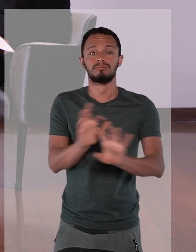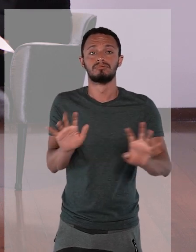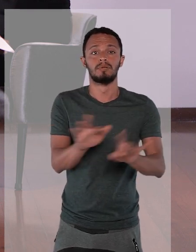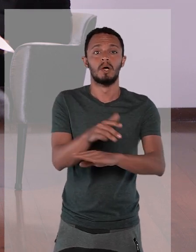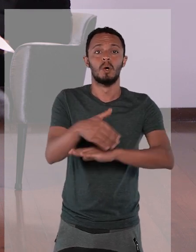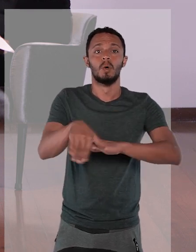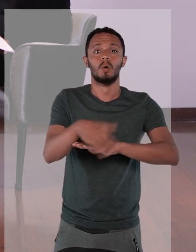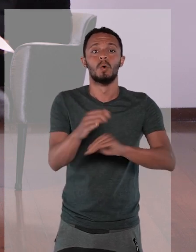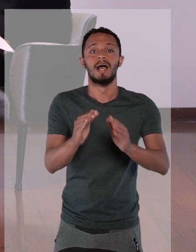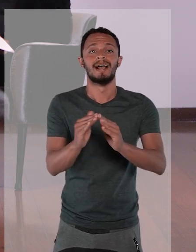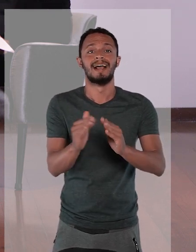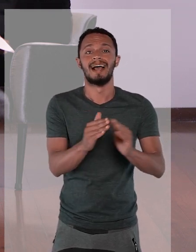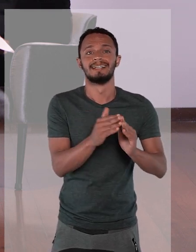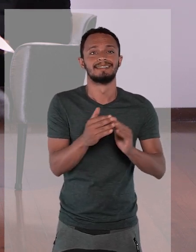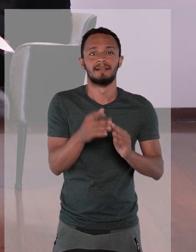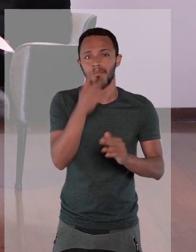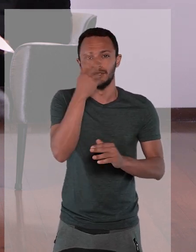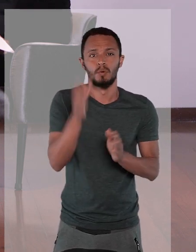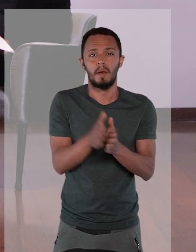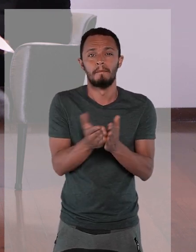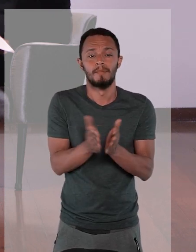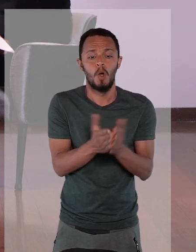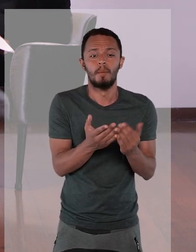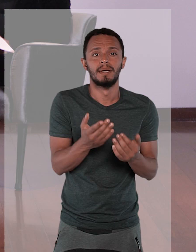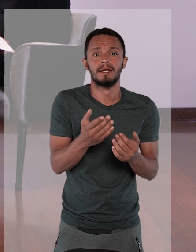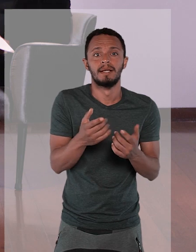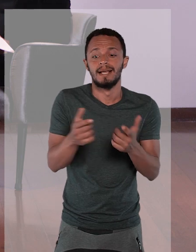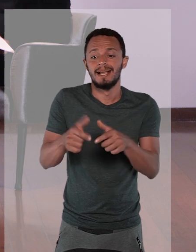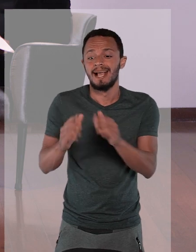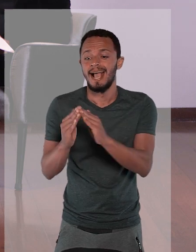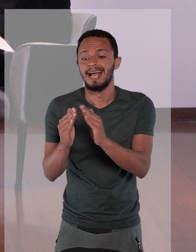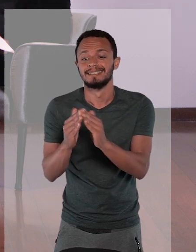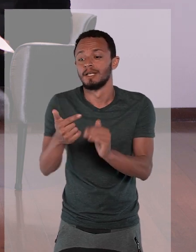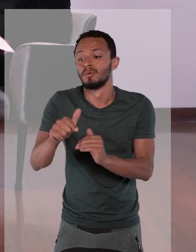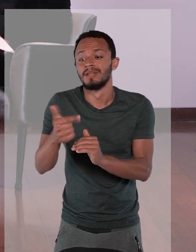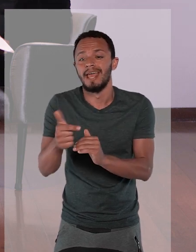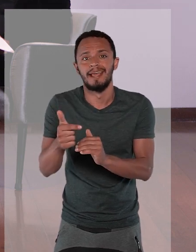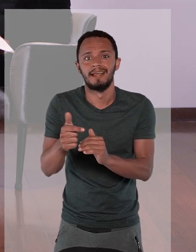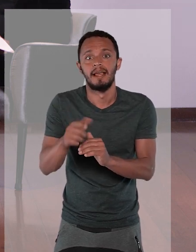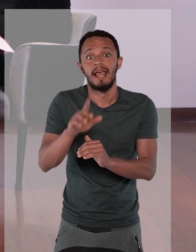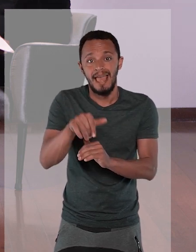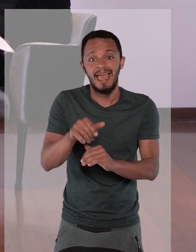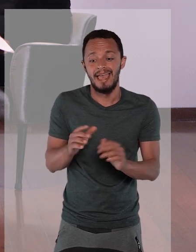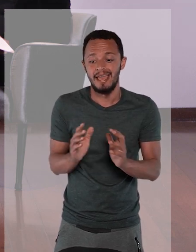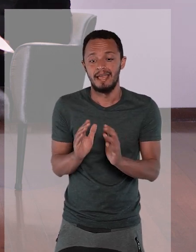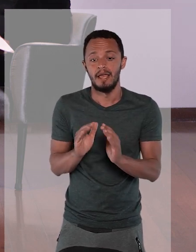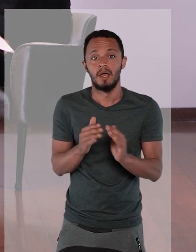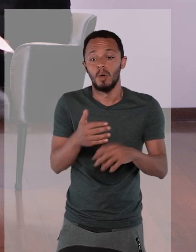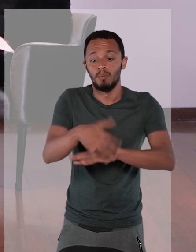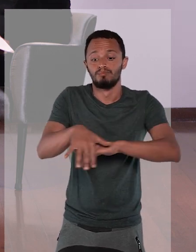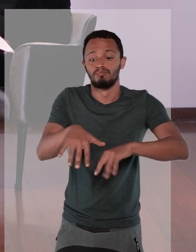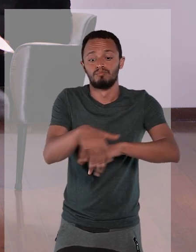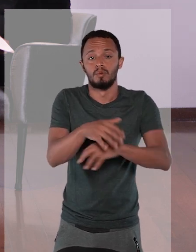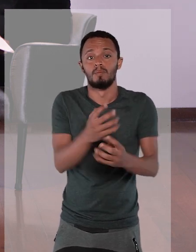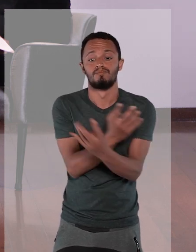aqui também. Então, eu não tenho dúvida de que aqui também o empobrecimento, porque assim, eu não me lembro, eu vim a Belo